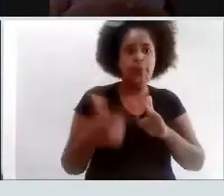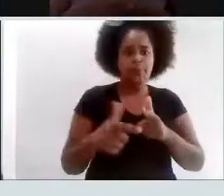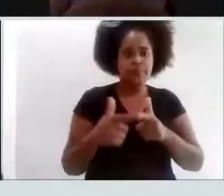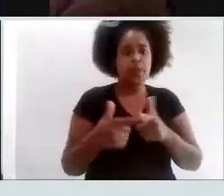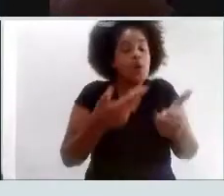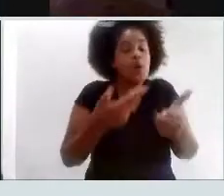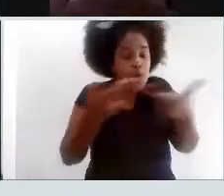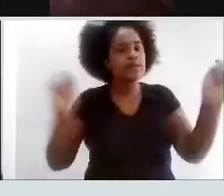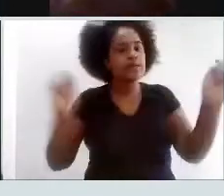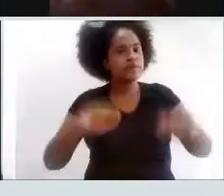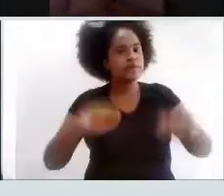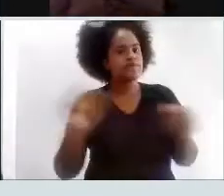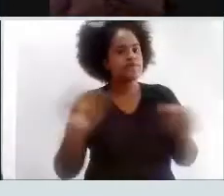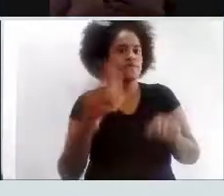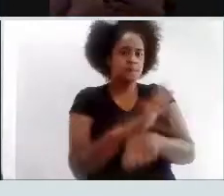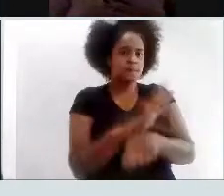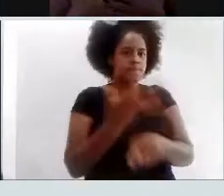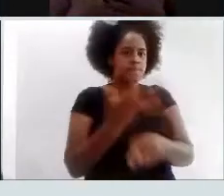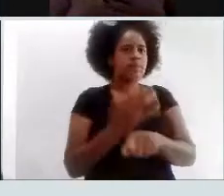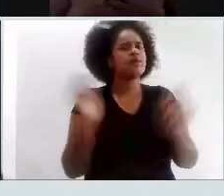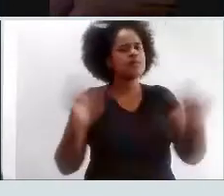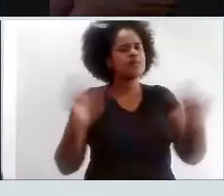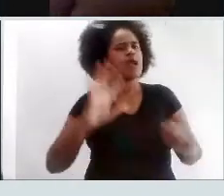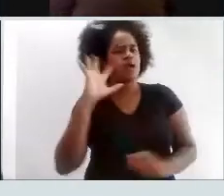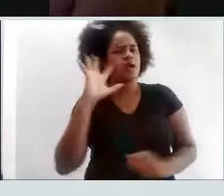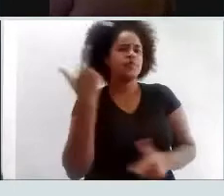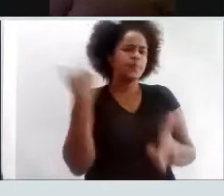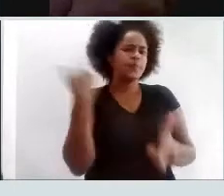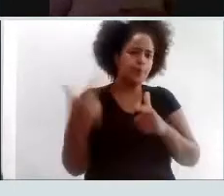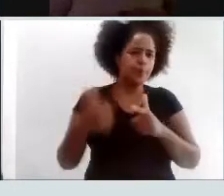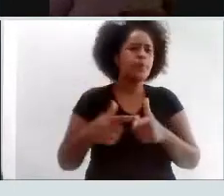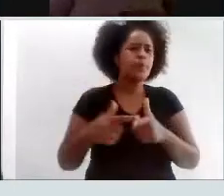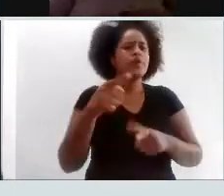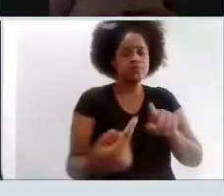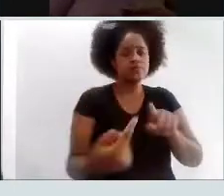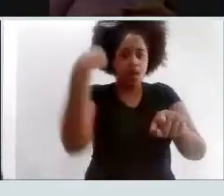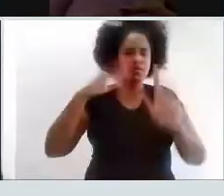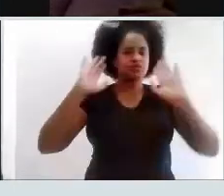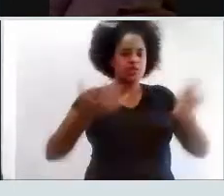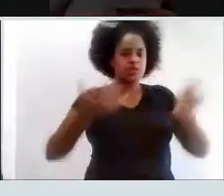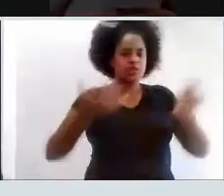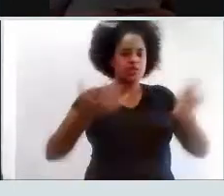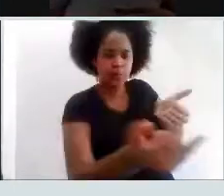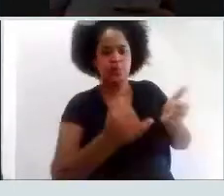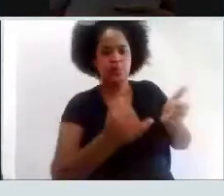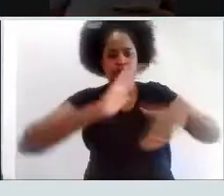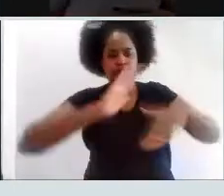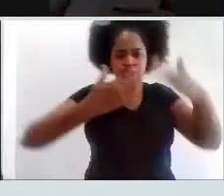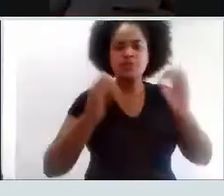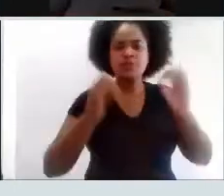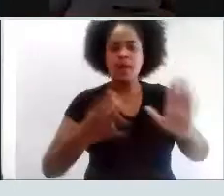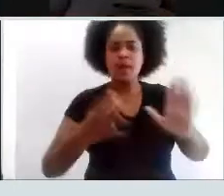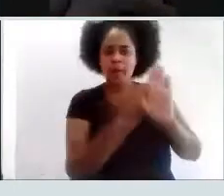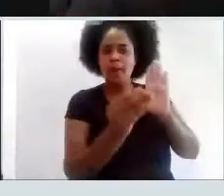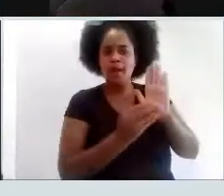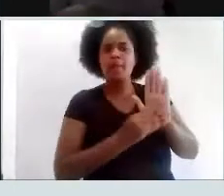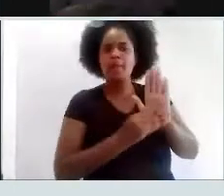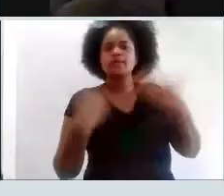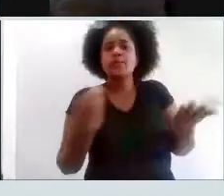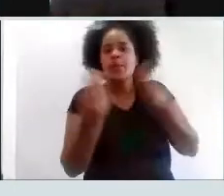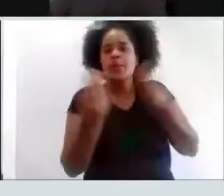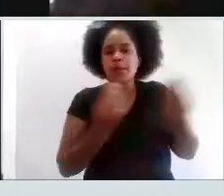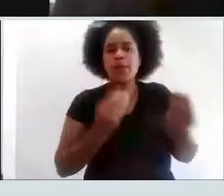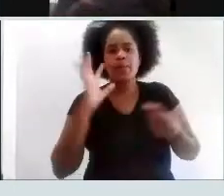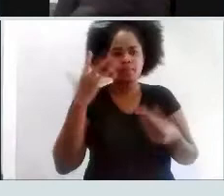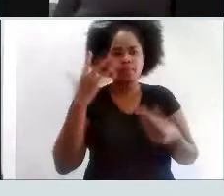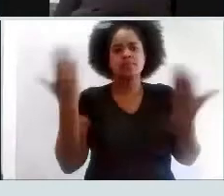né? Que possa talvez solucionar aquele problema que você falou no texto. Então, eu posso criar uma lei que vai ser criada